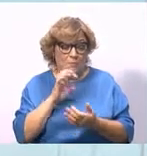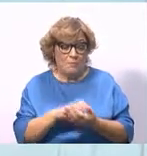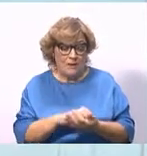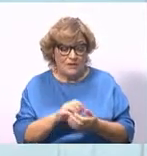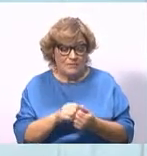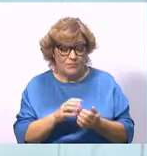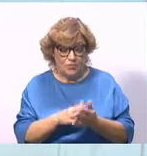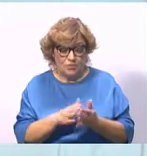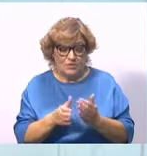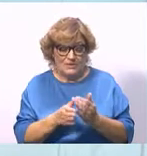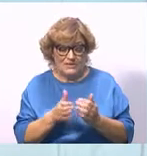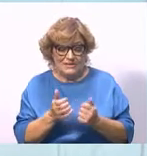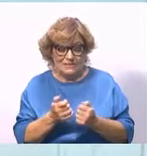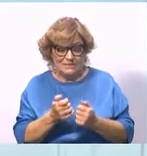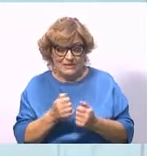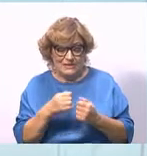das sapatilhas,